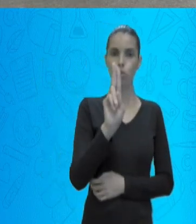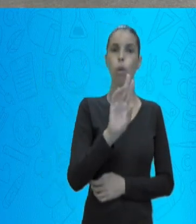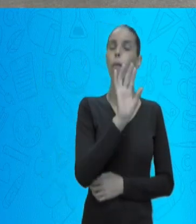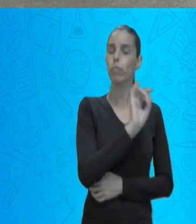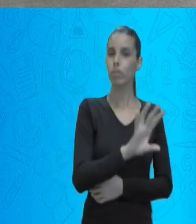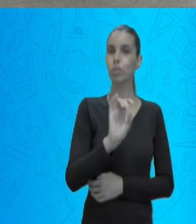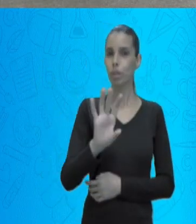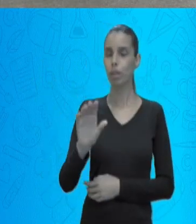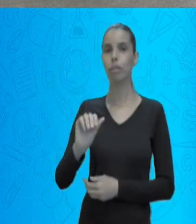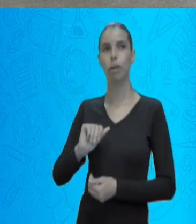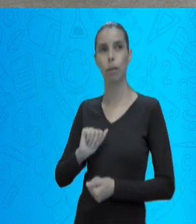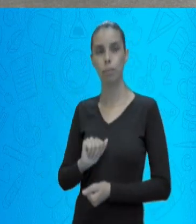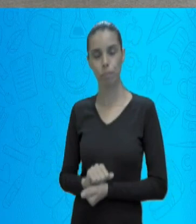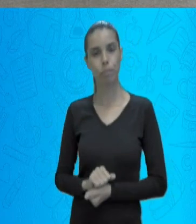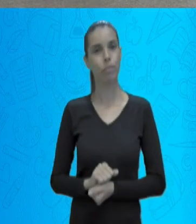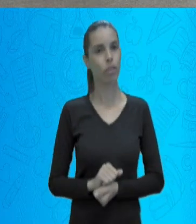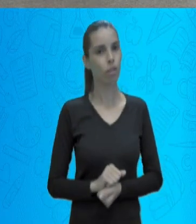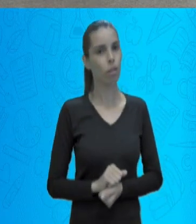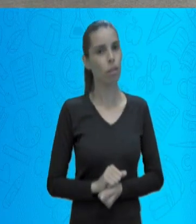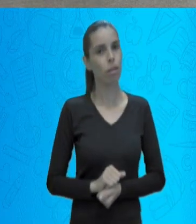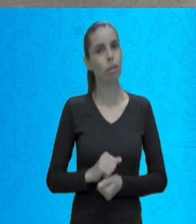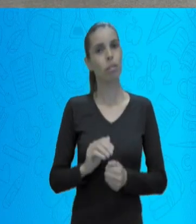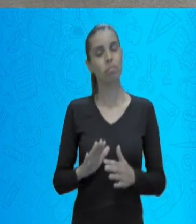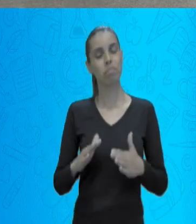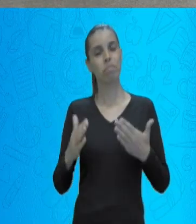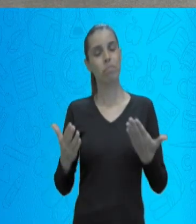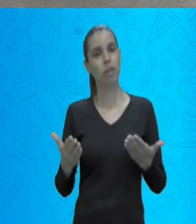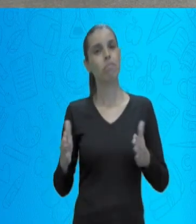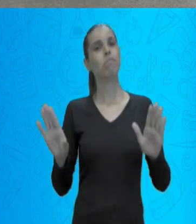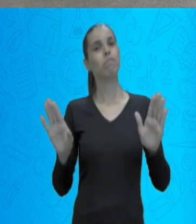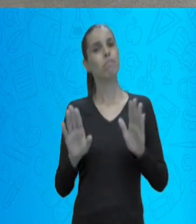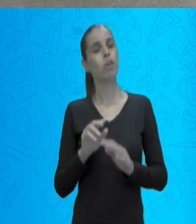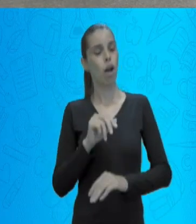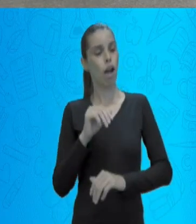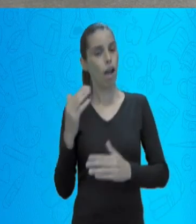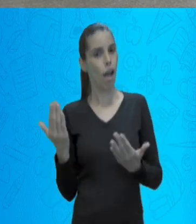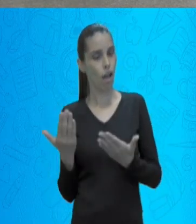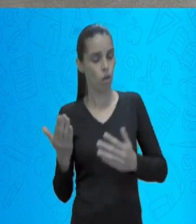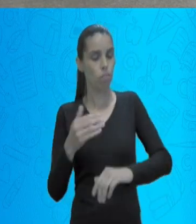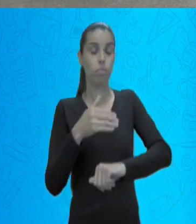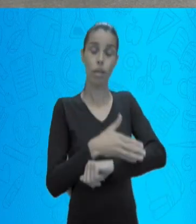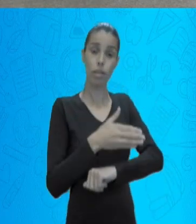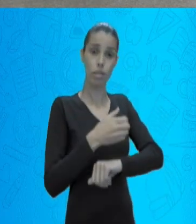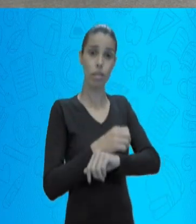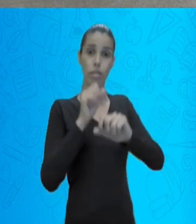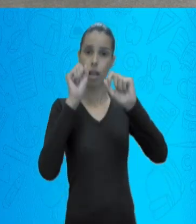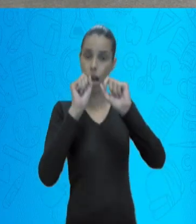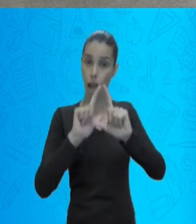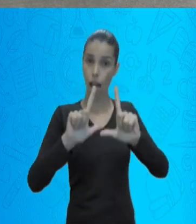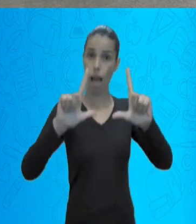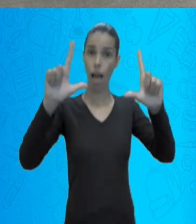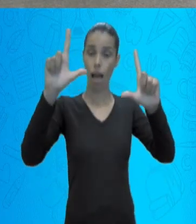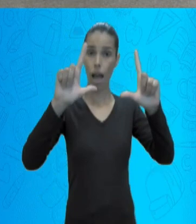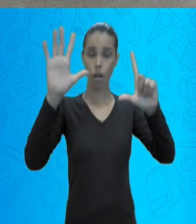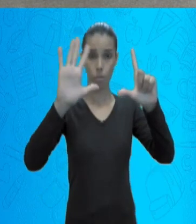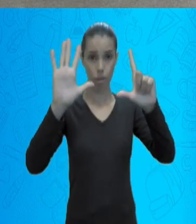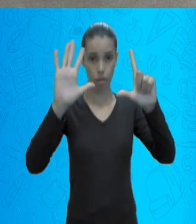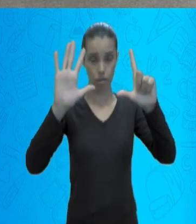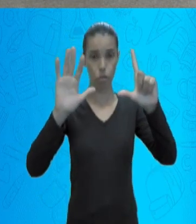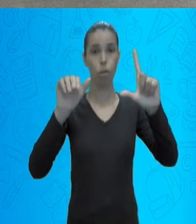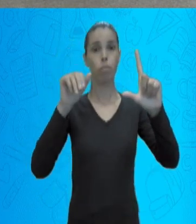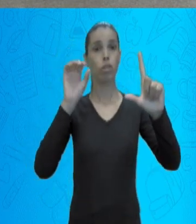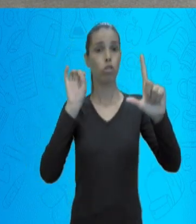bem? E para vocês todos, um bom trabalho! E para acessar a nossa plataforma SMED-GV,